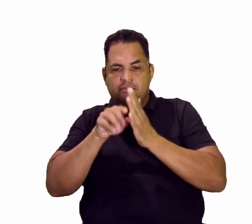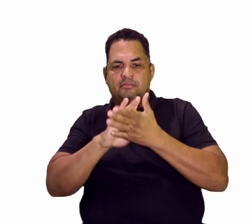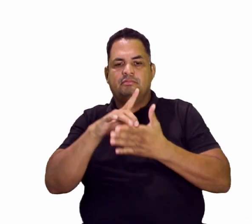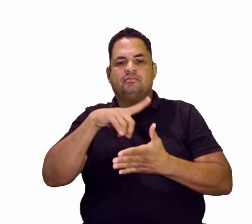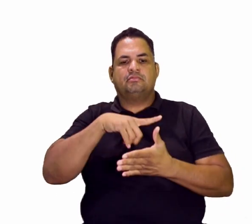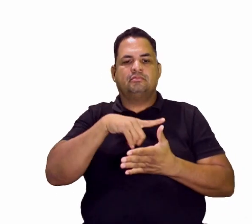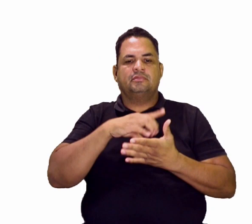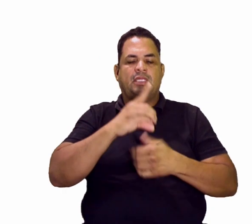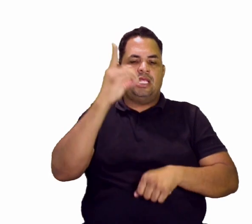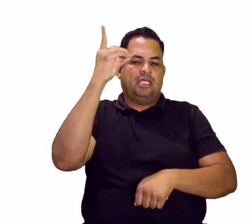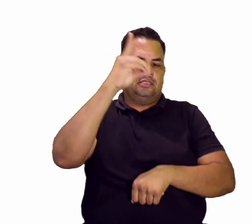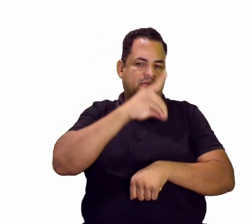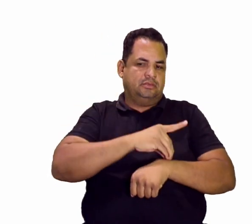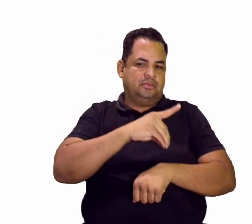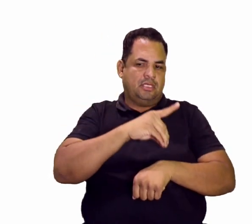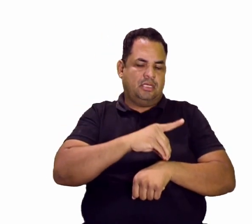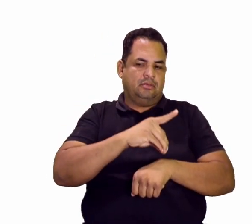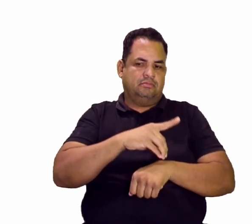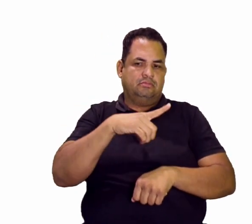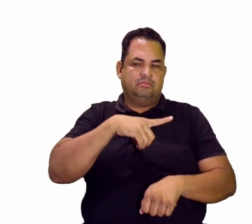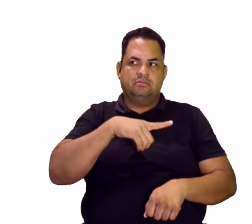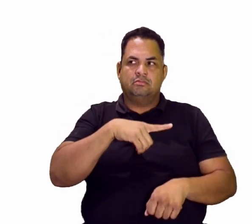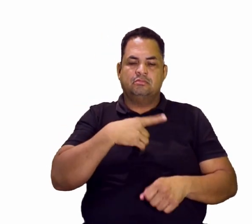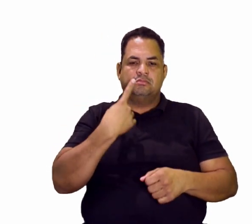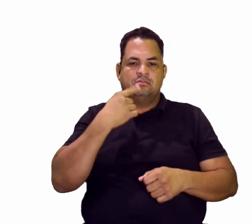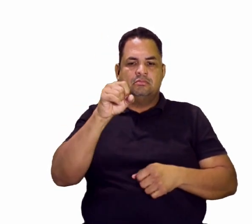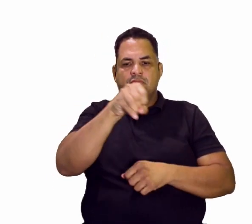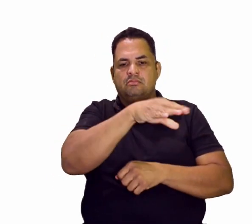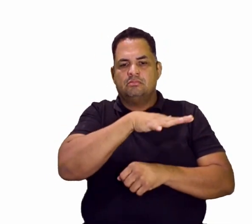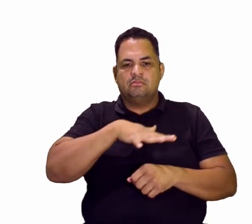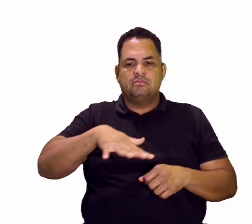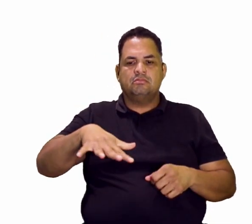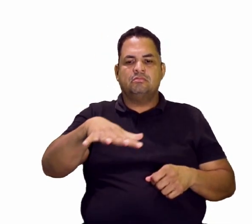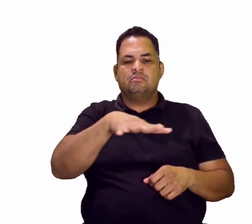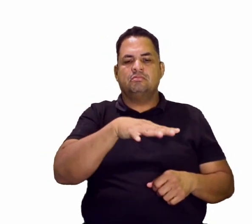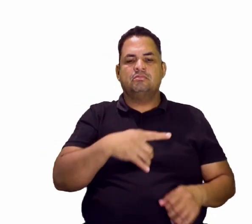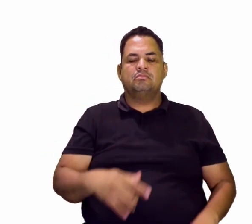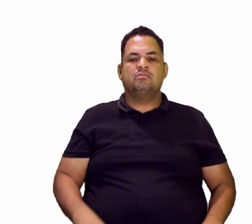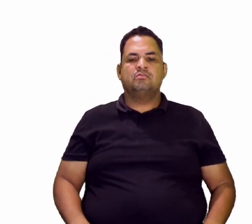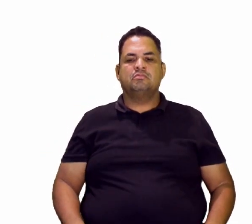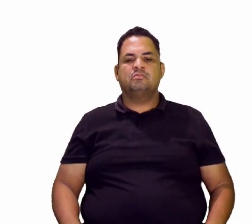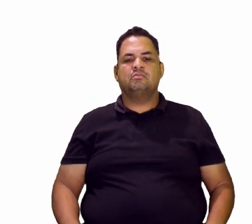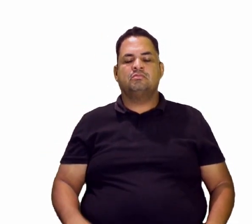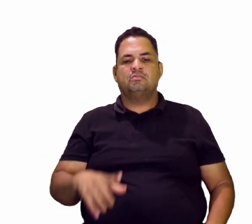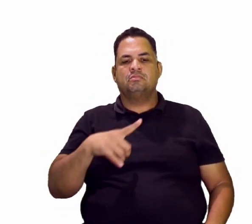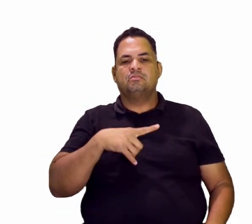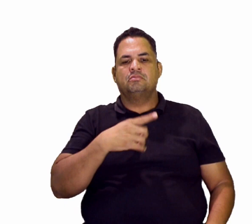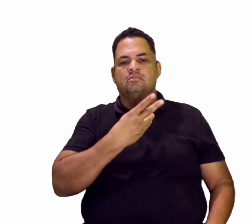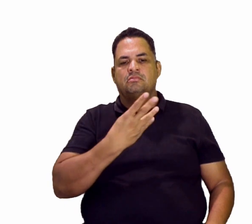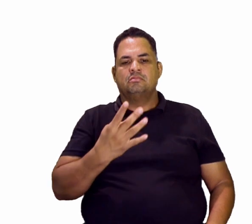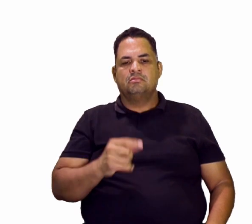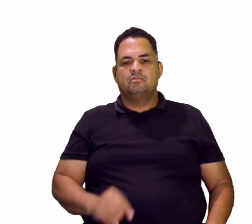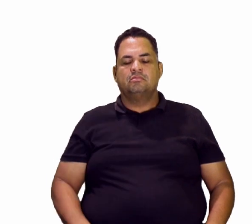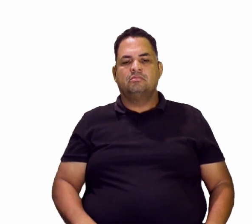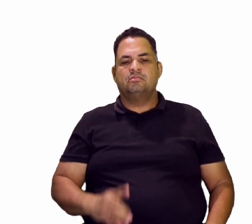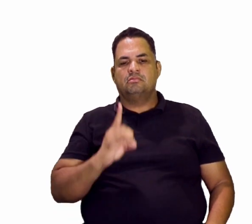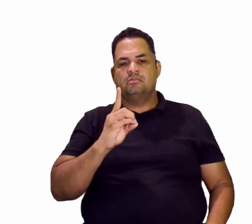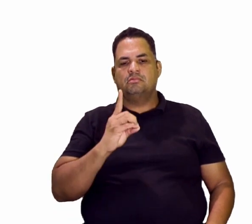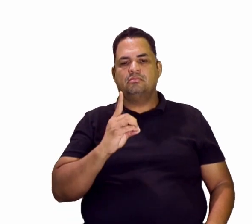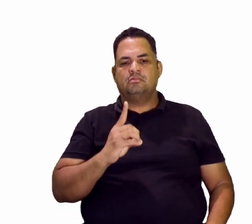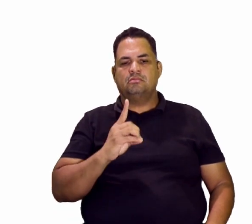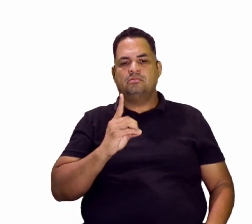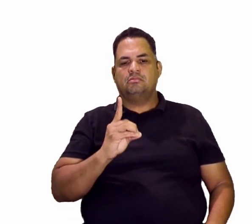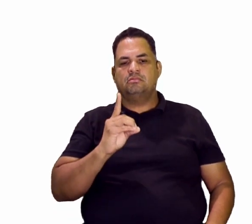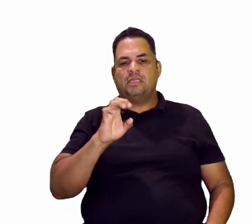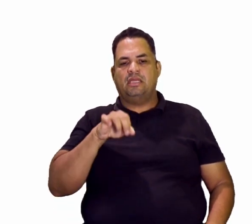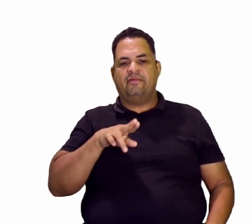ou não com dengue, e ela tá, né? Ela tá circulando aí. Aí você tem as identificações, ou você está com